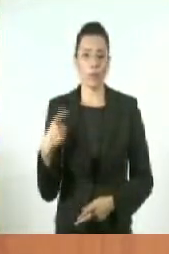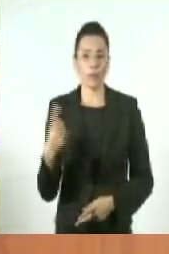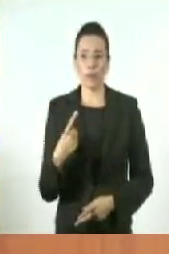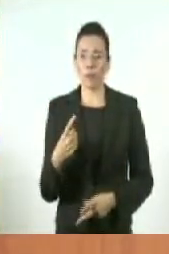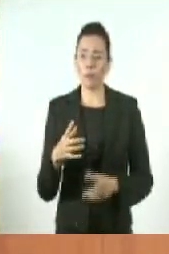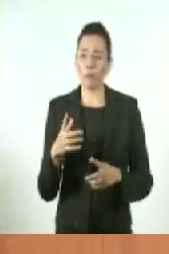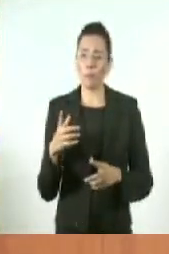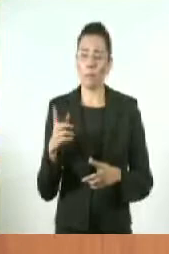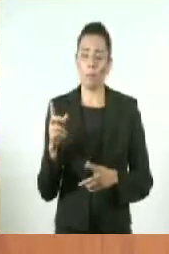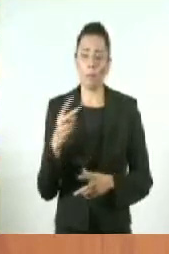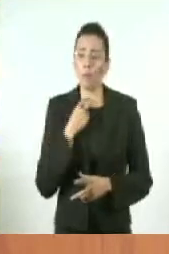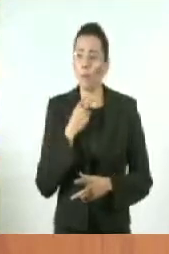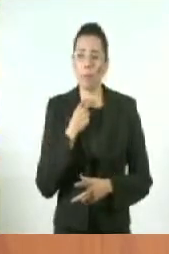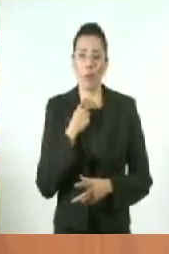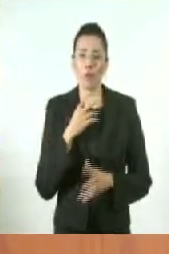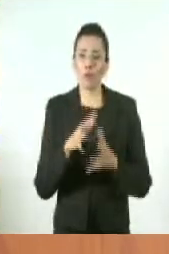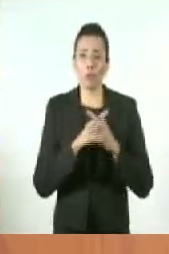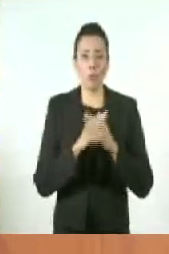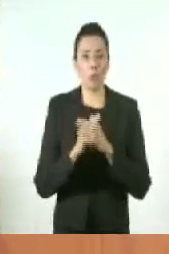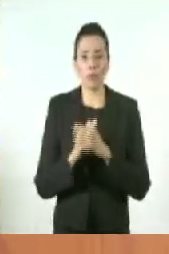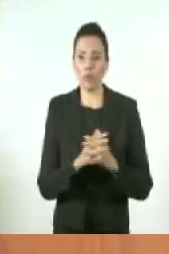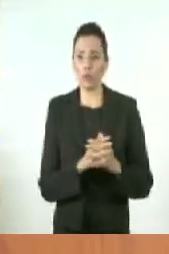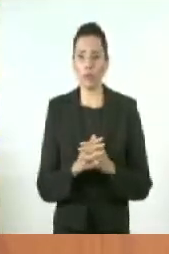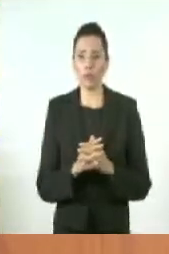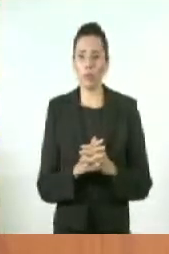maçãs. São duas coisas diferentes.